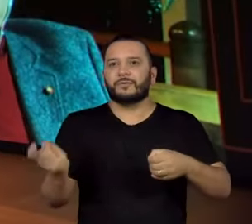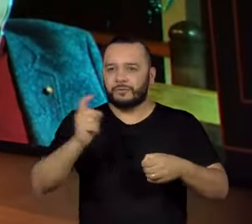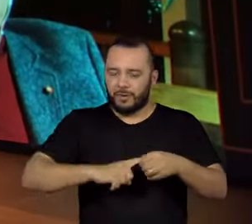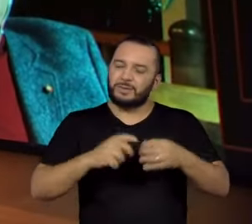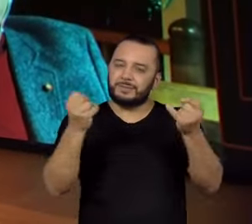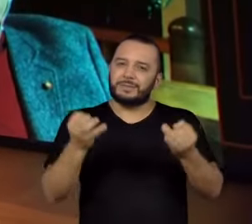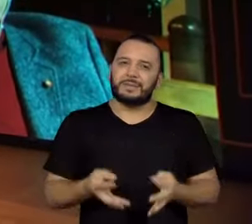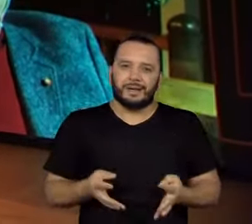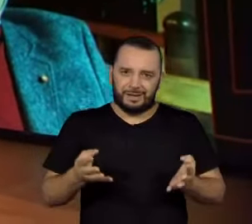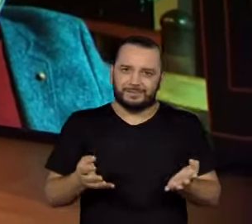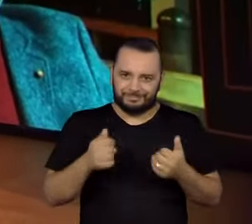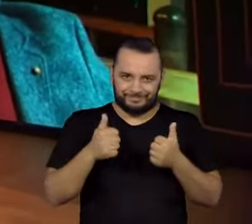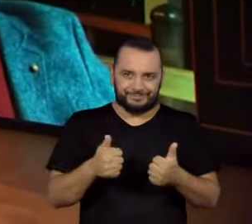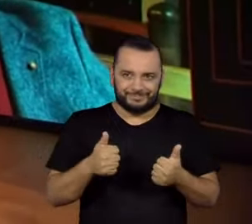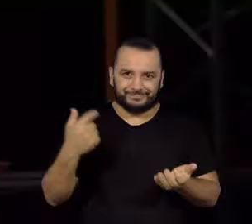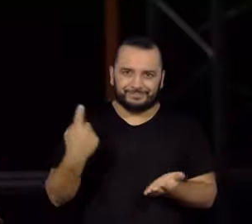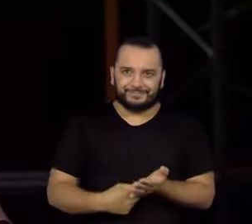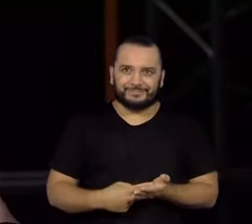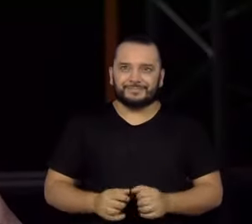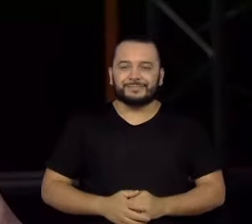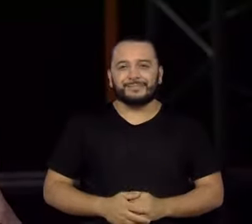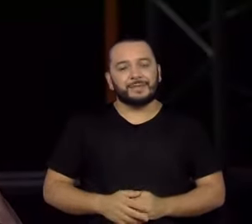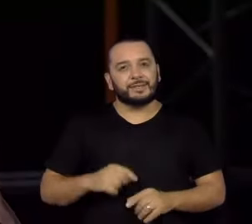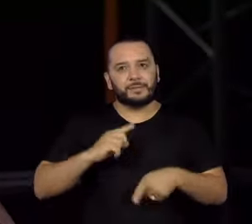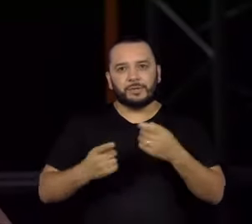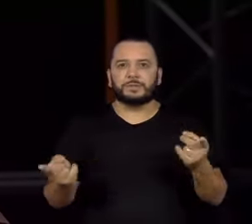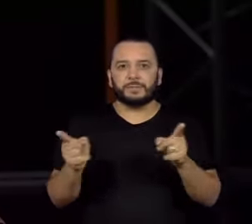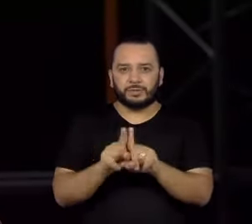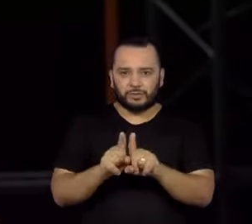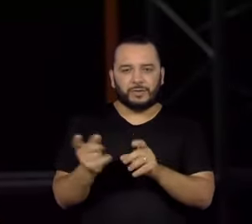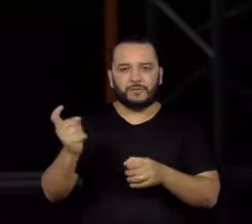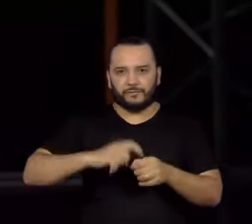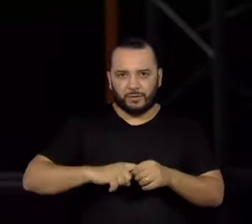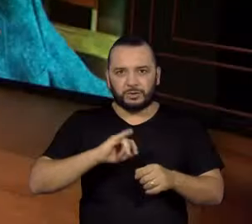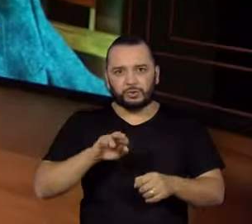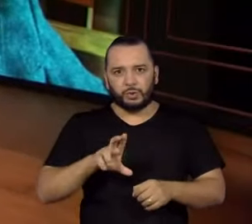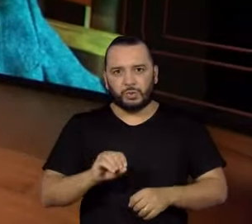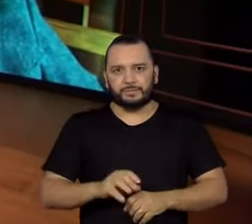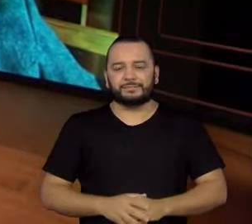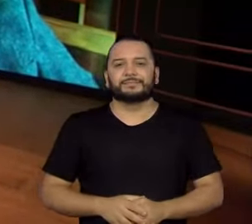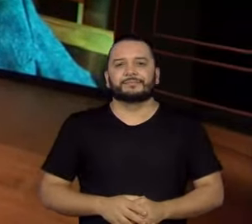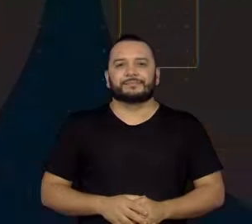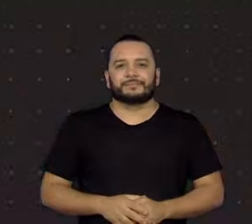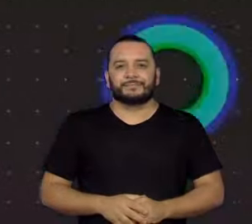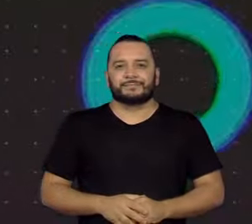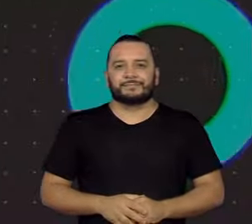para falar sobre tudo isso, tá bom? A gente volta já com Júlio Medalha.